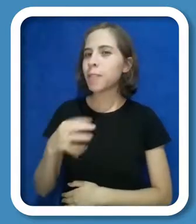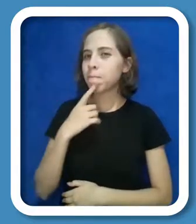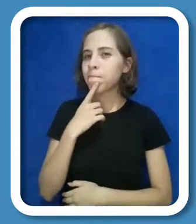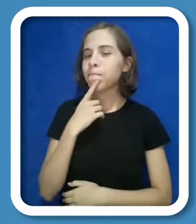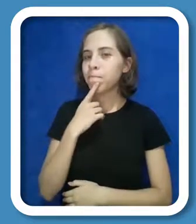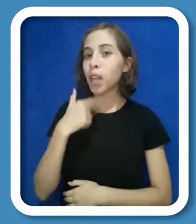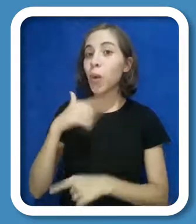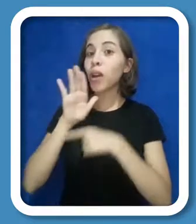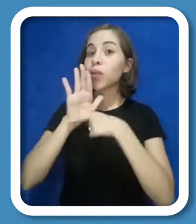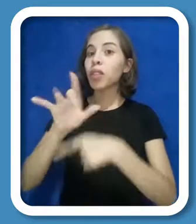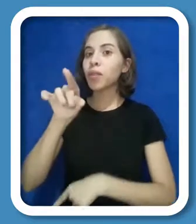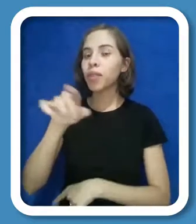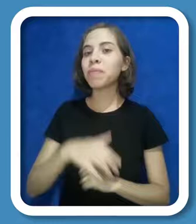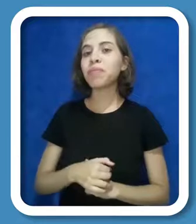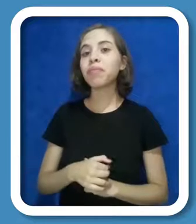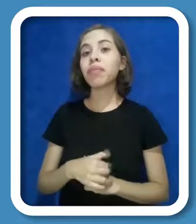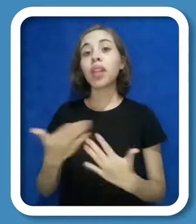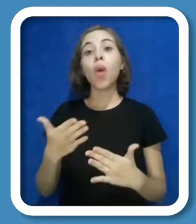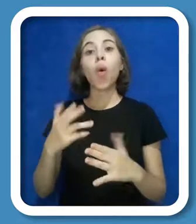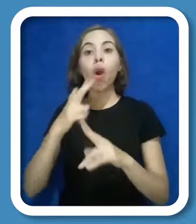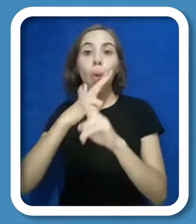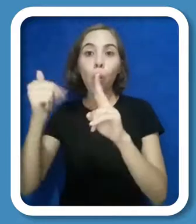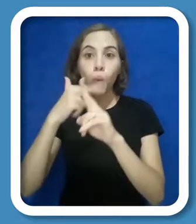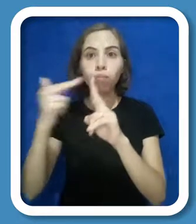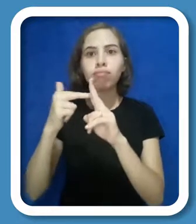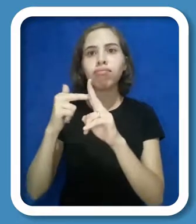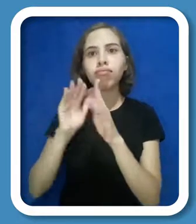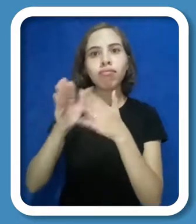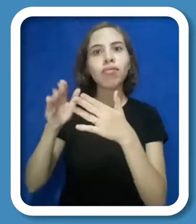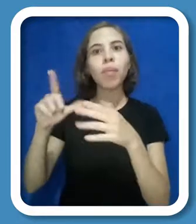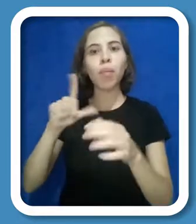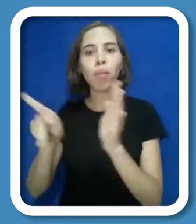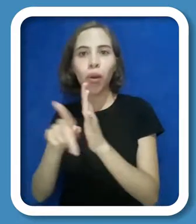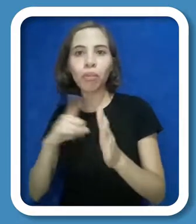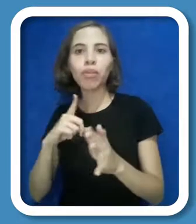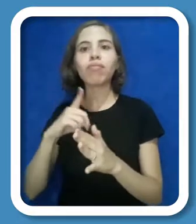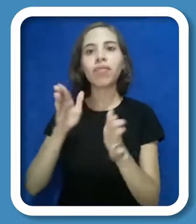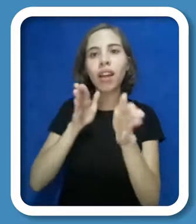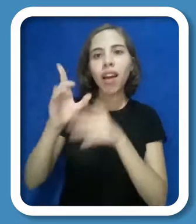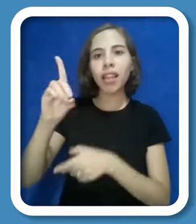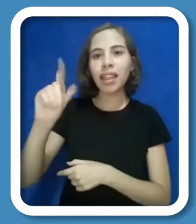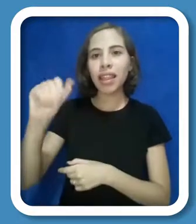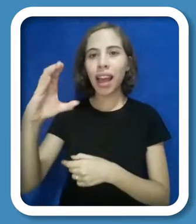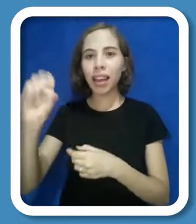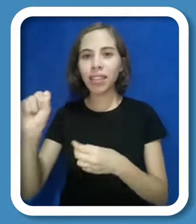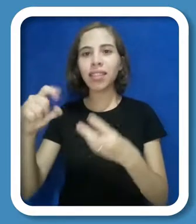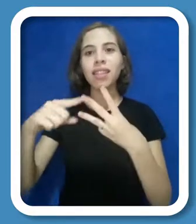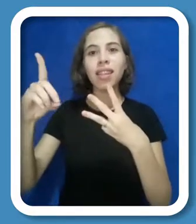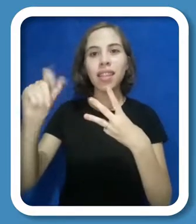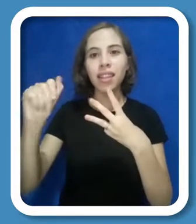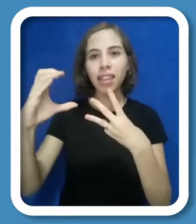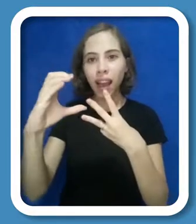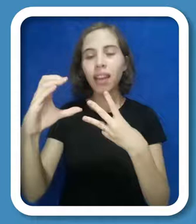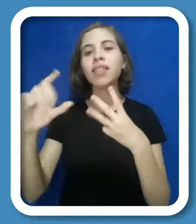para te ajudar. A Universidade de Brasília, mais especificamente a Diretoria de Acessibilidade, que é vinculada ao Decanato de Assuntos